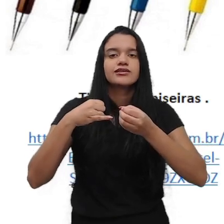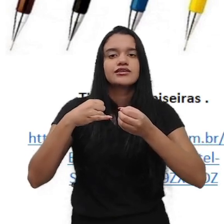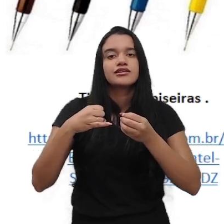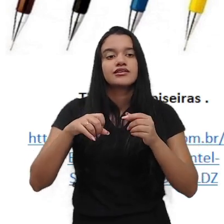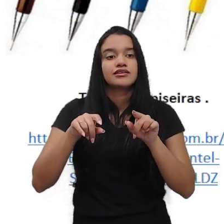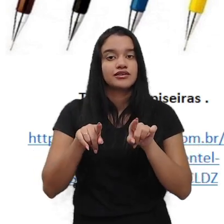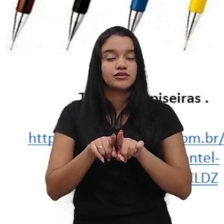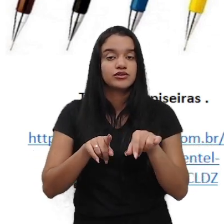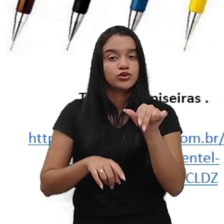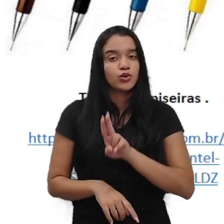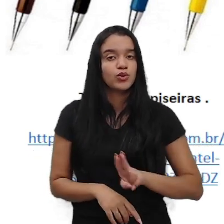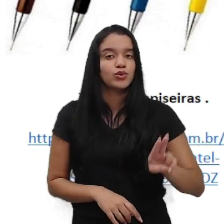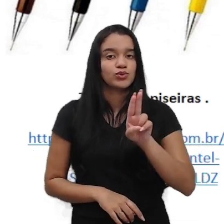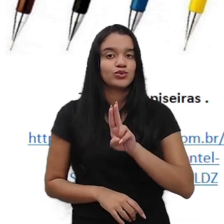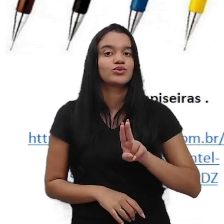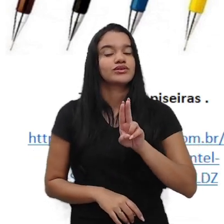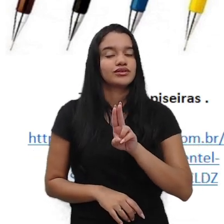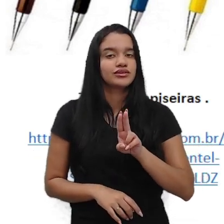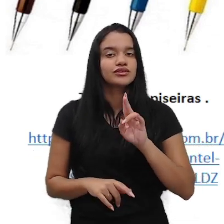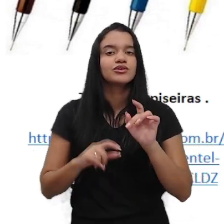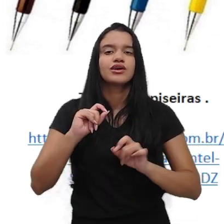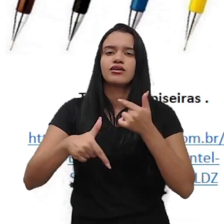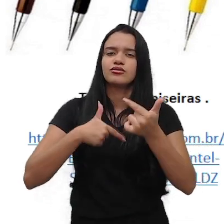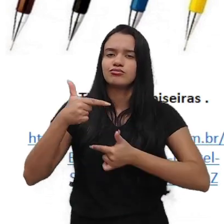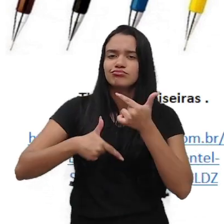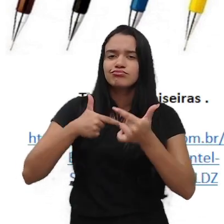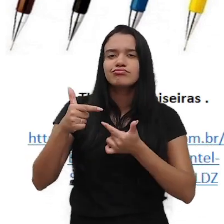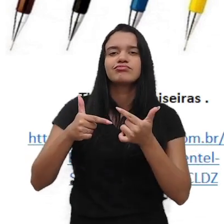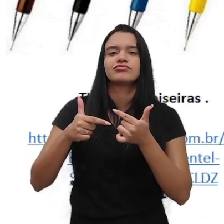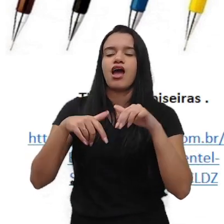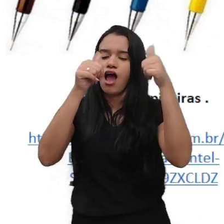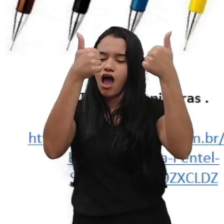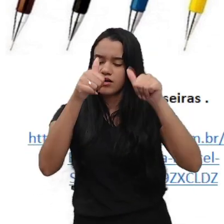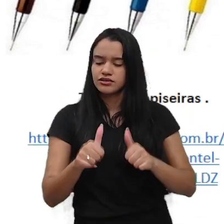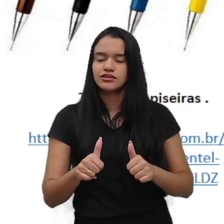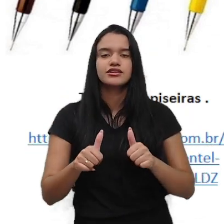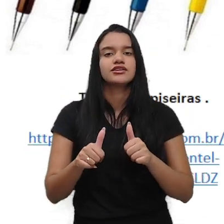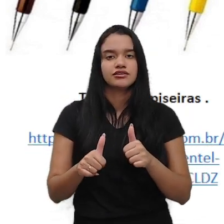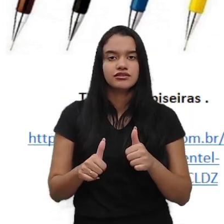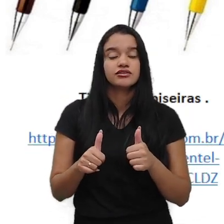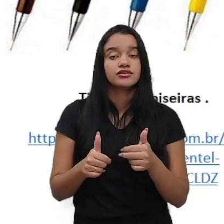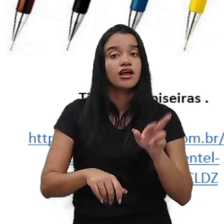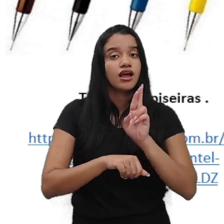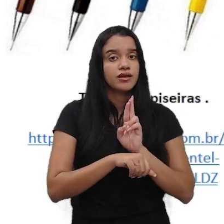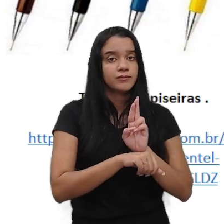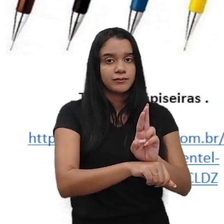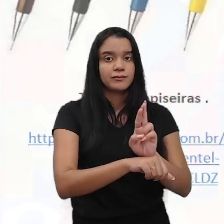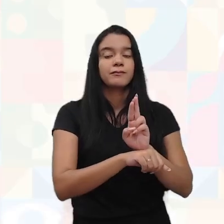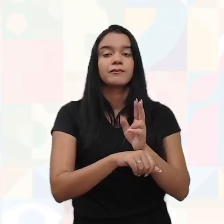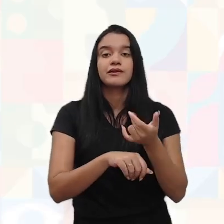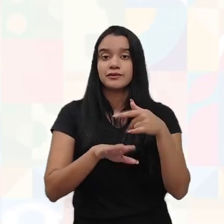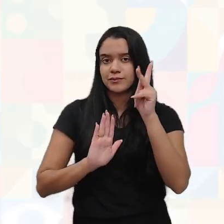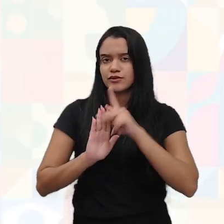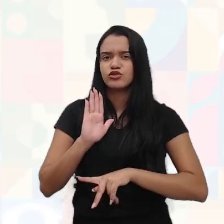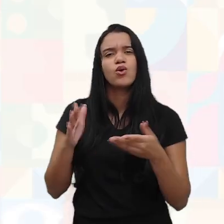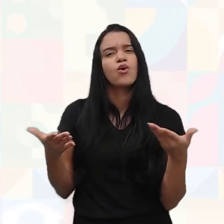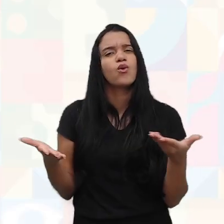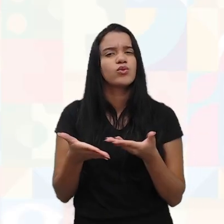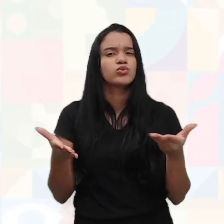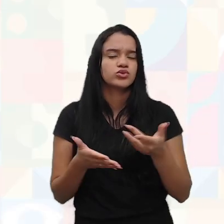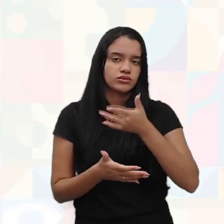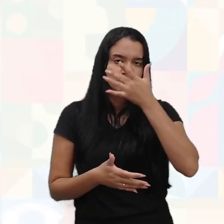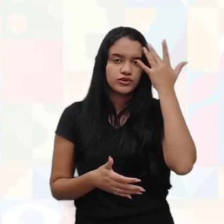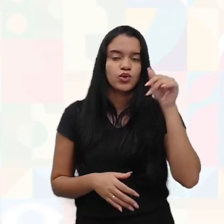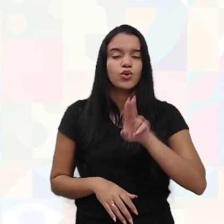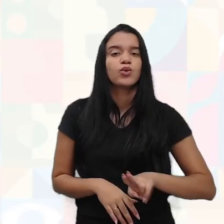brush, né, que a gente usa para fazer um trabalho mais artístico, quando está fazendo a representação gráfica de projetos, que hoje o pessoal usa mais